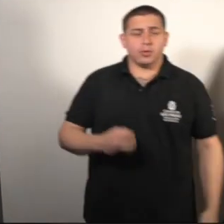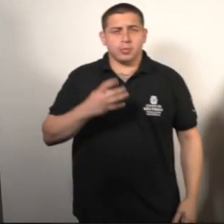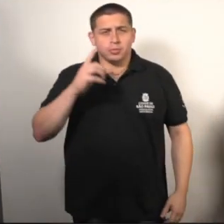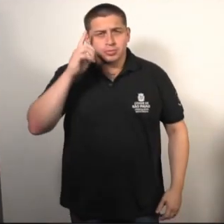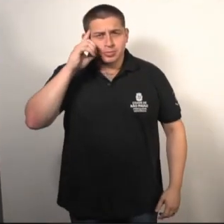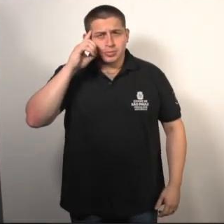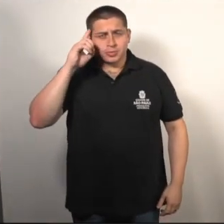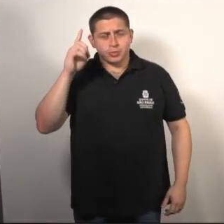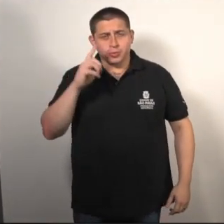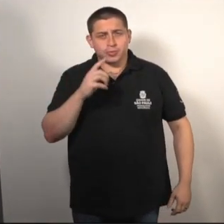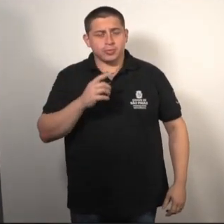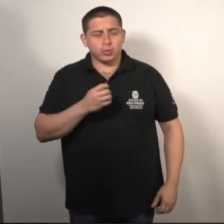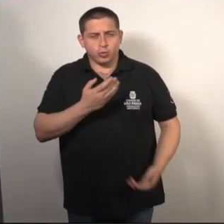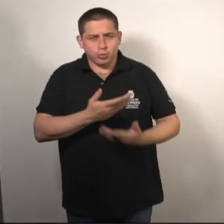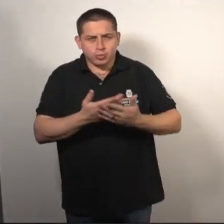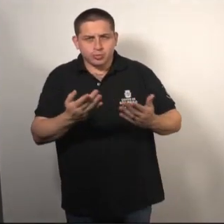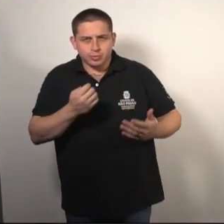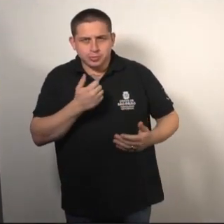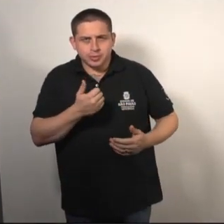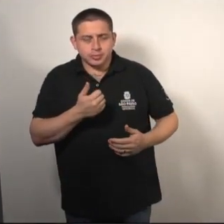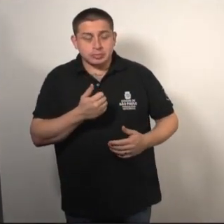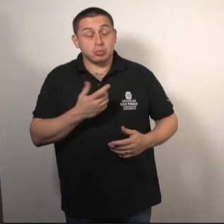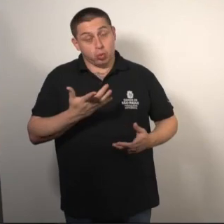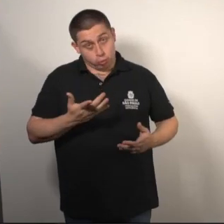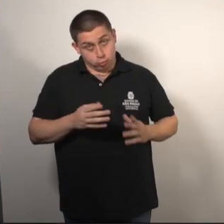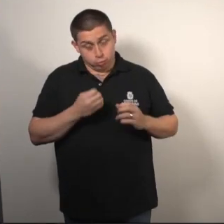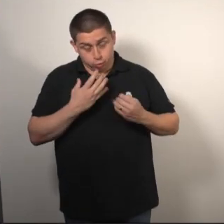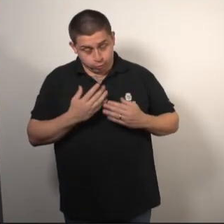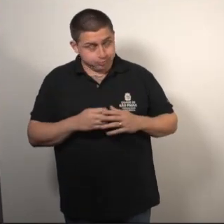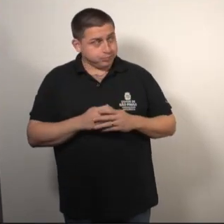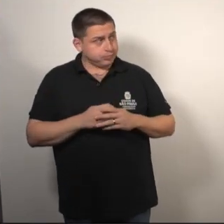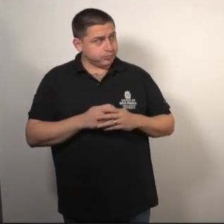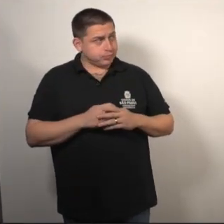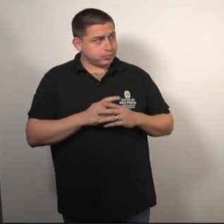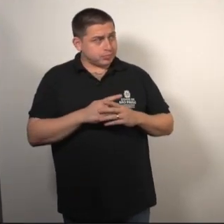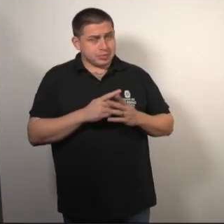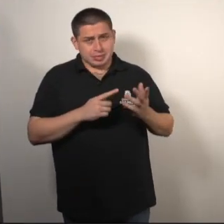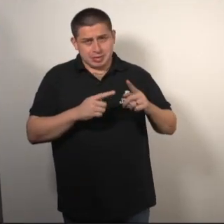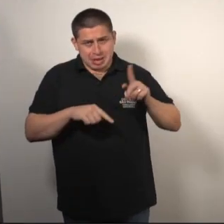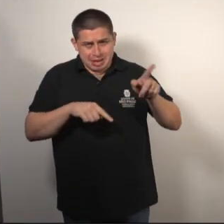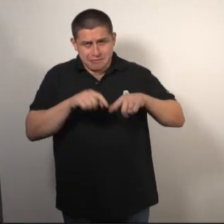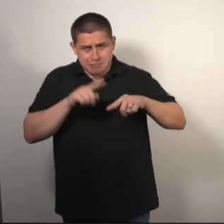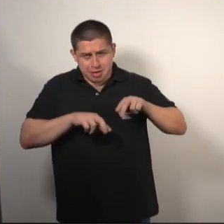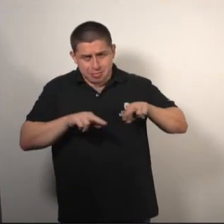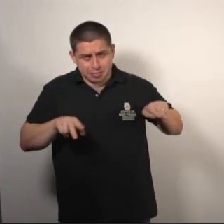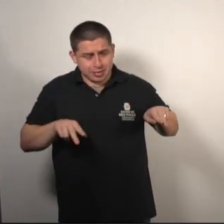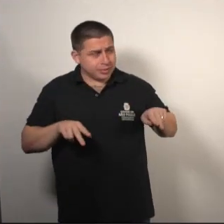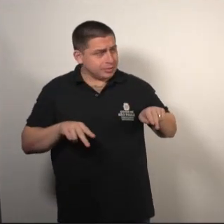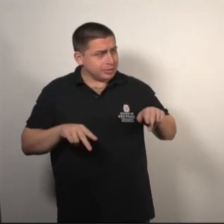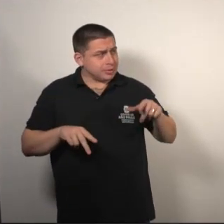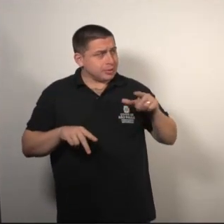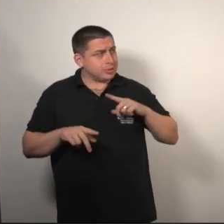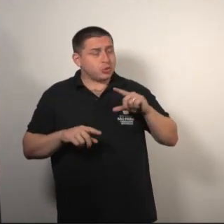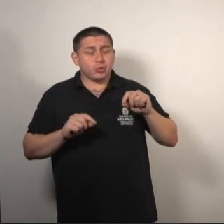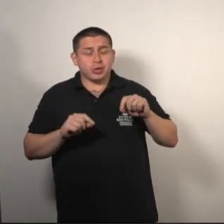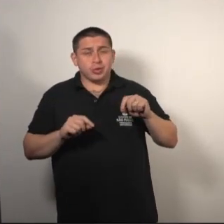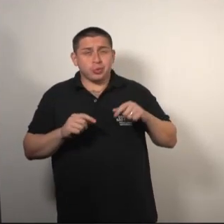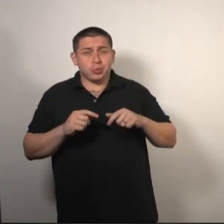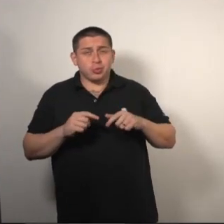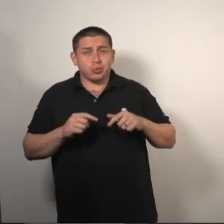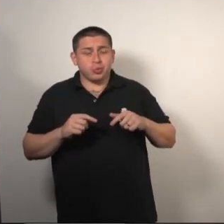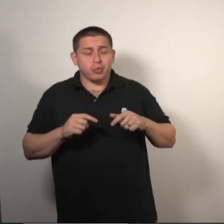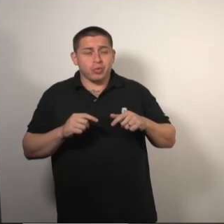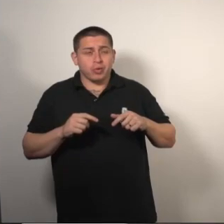Bom dia a todos. Esse equipamento nada mais é o equipamento que absorve todo o esforço e toda a